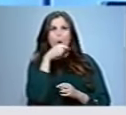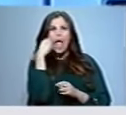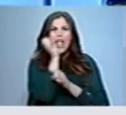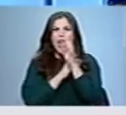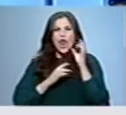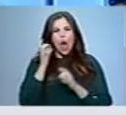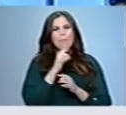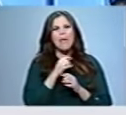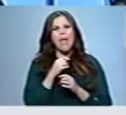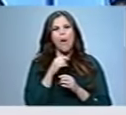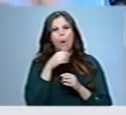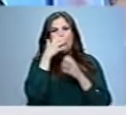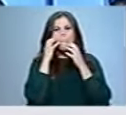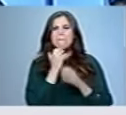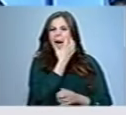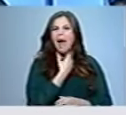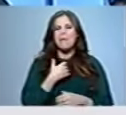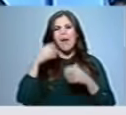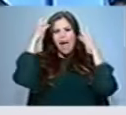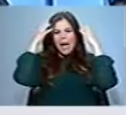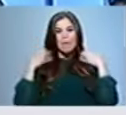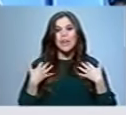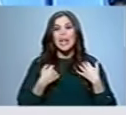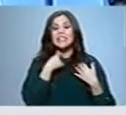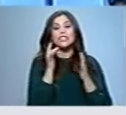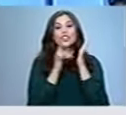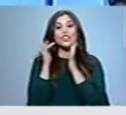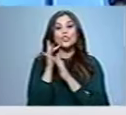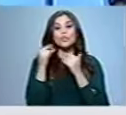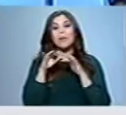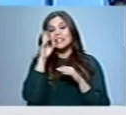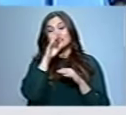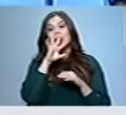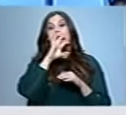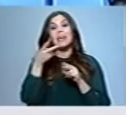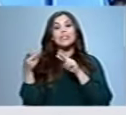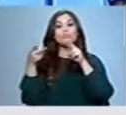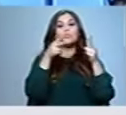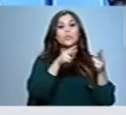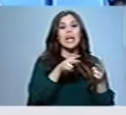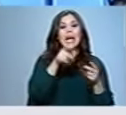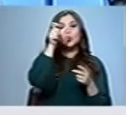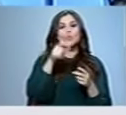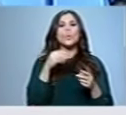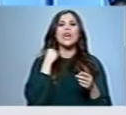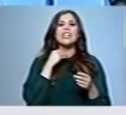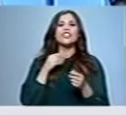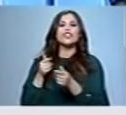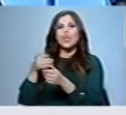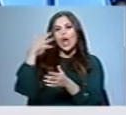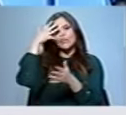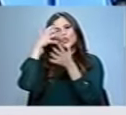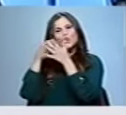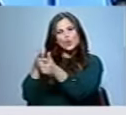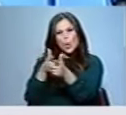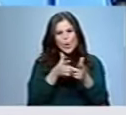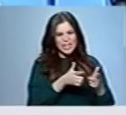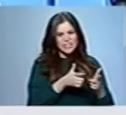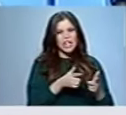não estamos na Nigéria, por exemplo, e deixam-nos nos chamar Jesus para nos chamarem terroristas. Claro. Uhum. Que é... A Nigéria tem um grupo terrorista, o Boko Haram, no